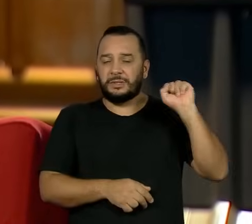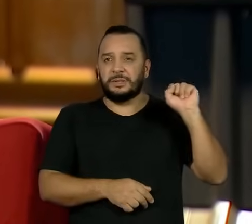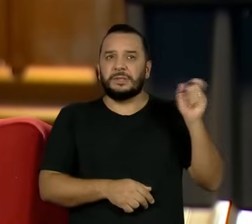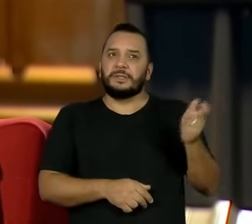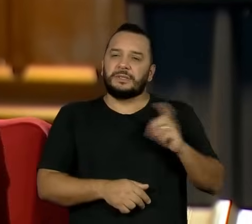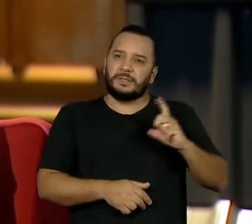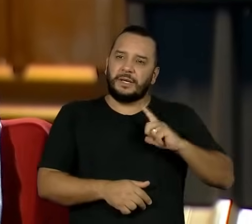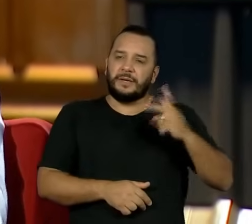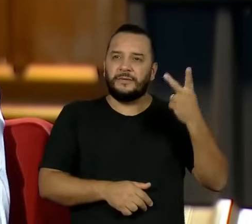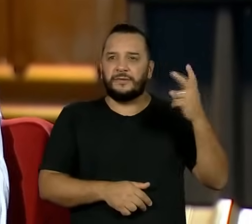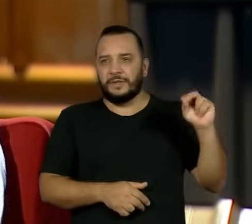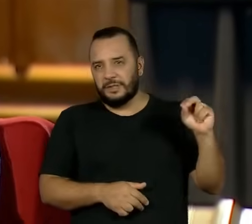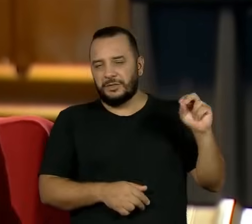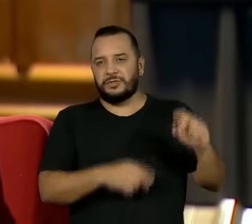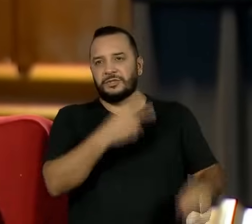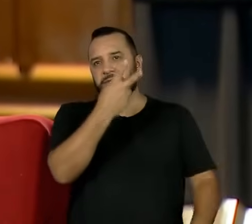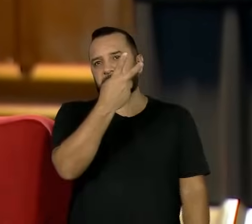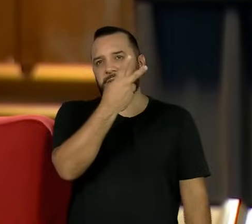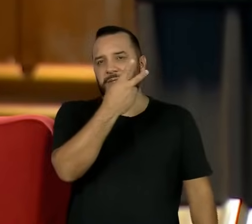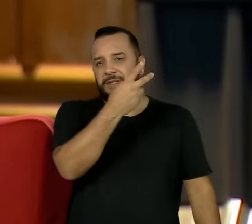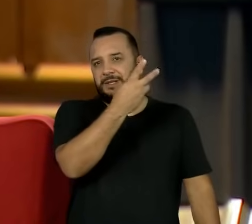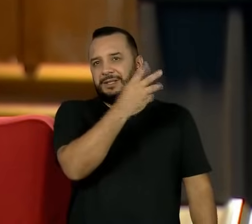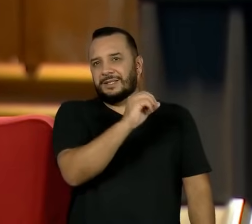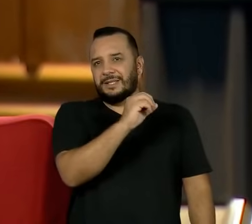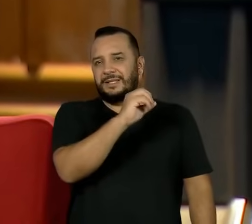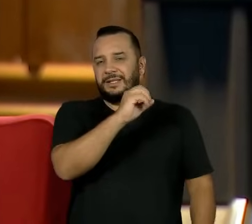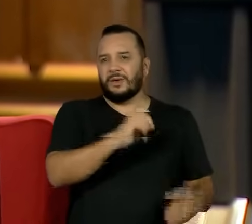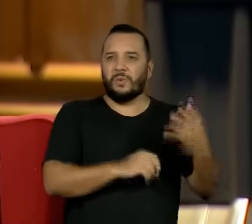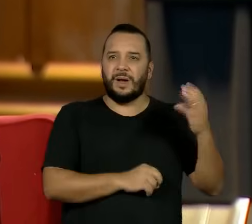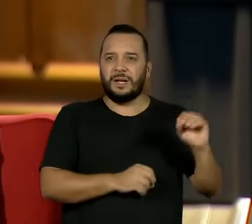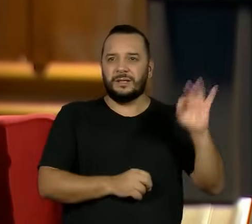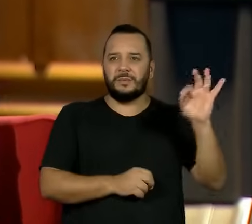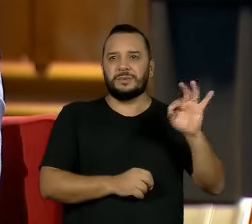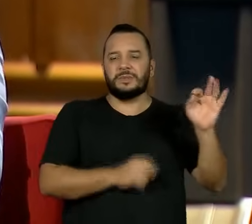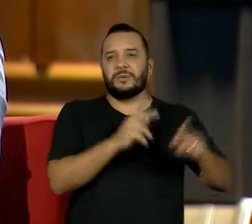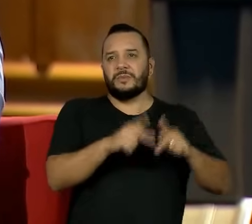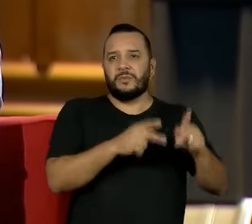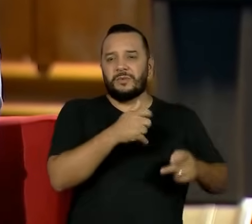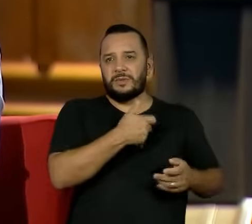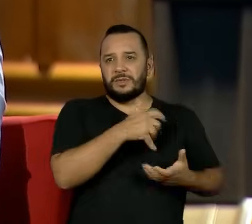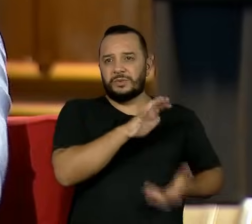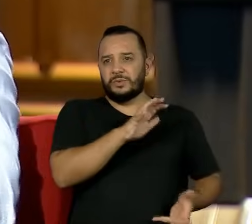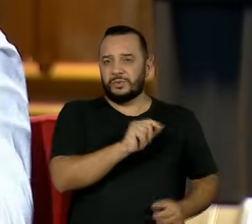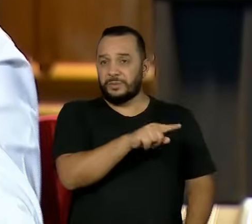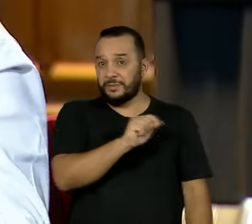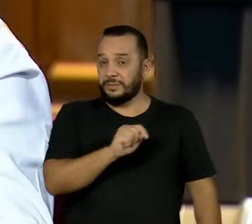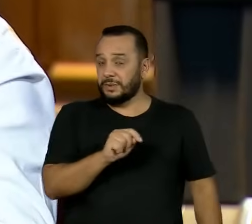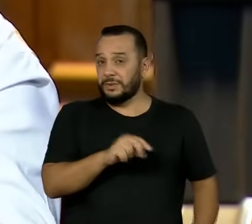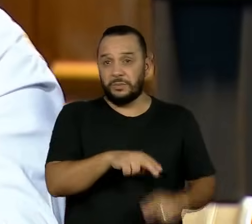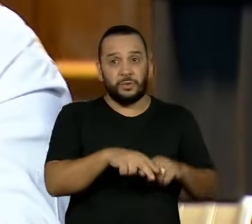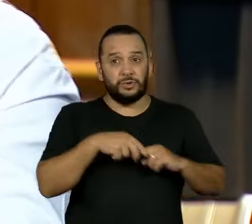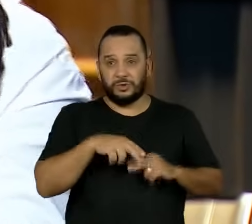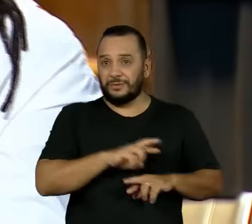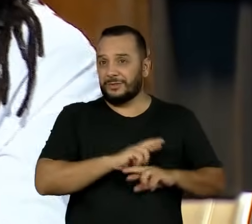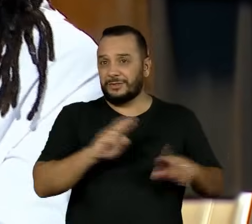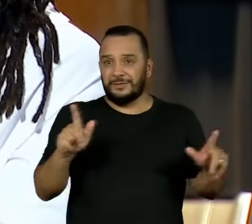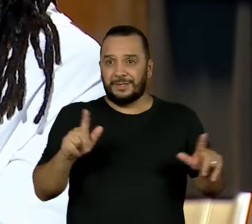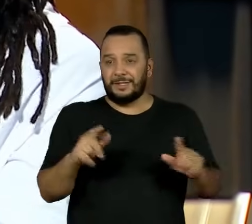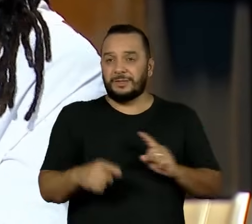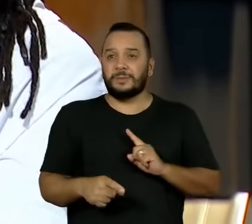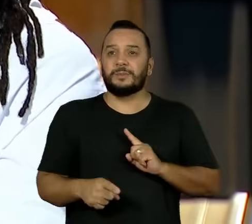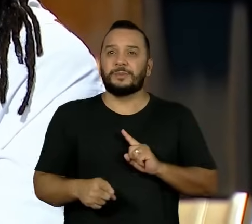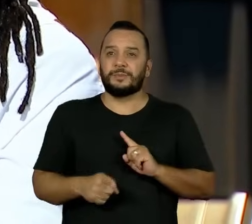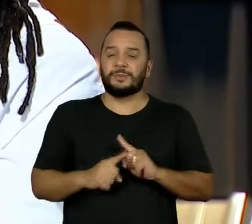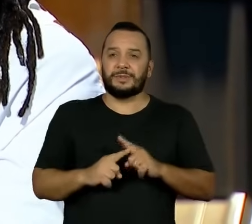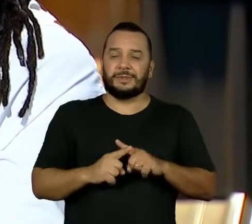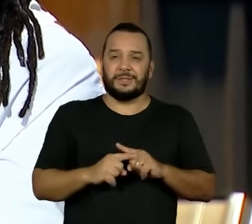tem 20, 30, 40% da população idosa. Mas as causas são totalmente diferentes. Porque muitas